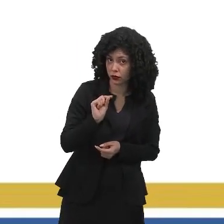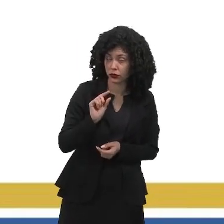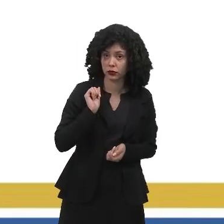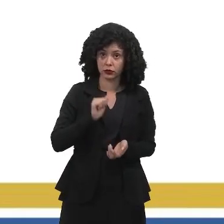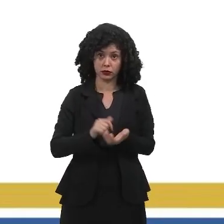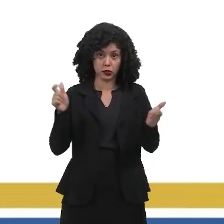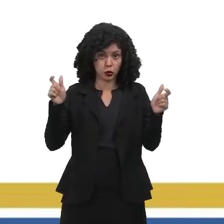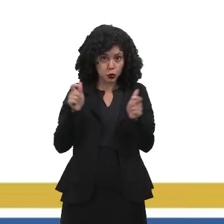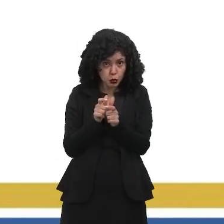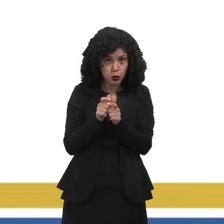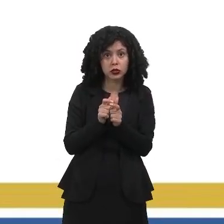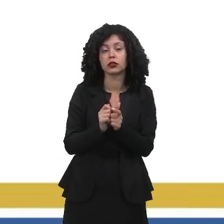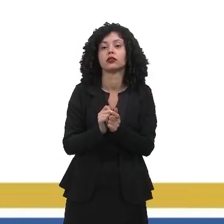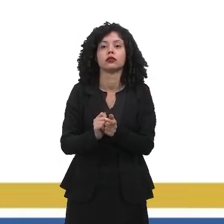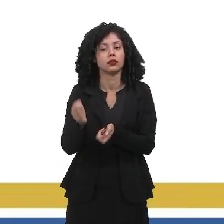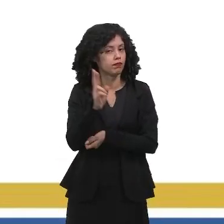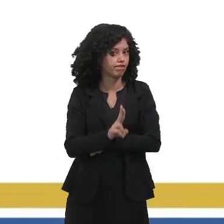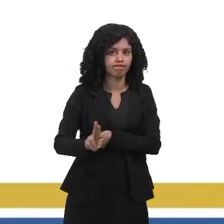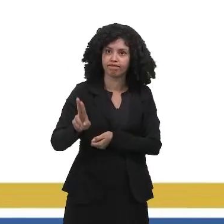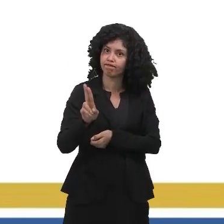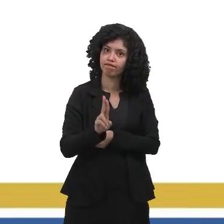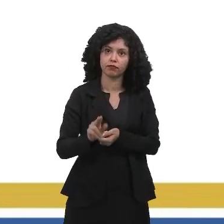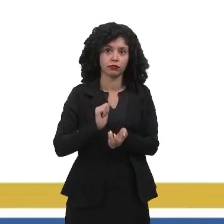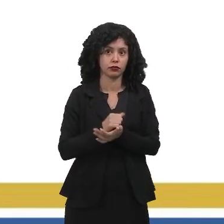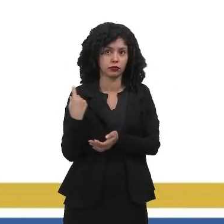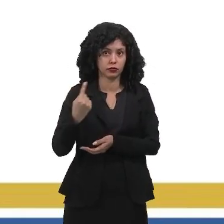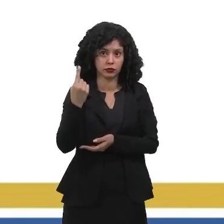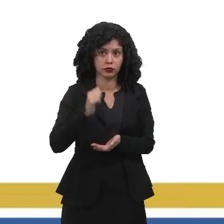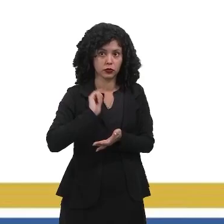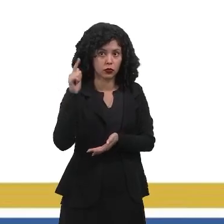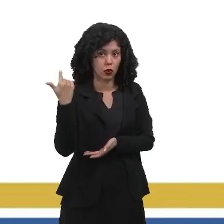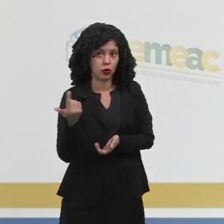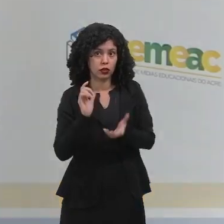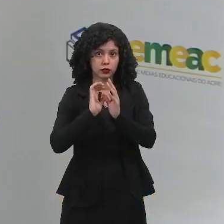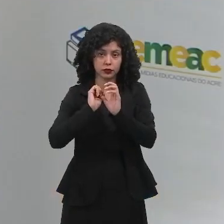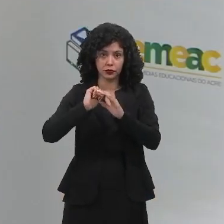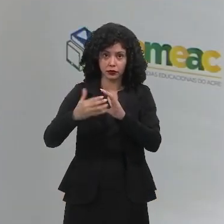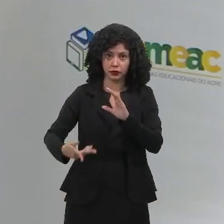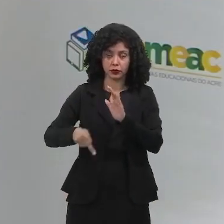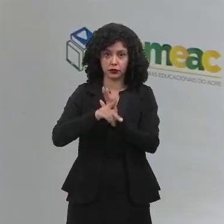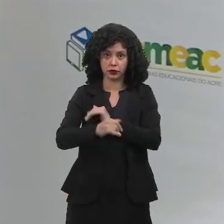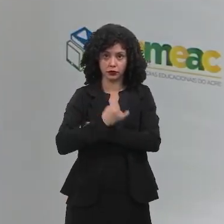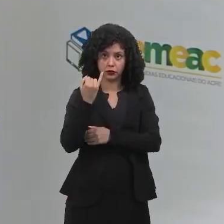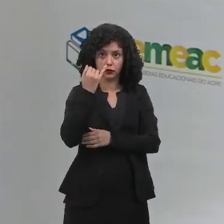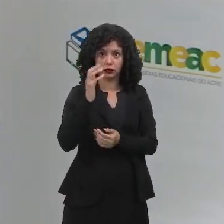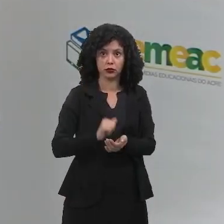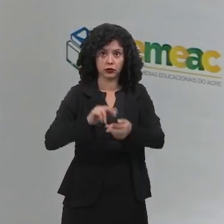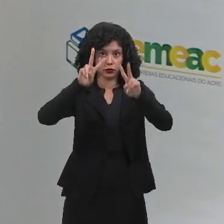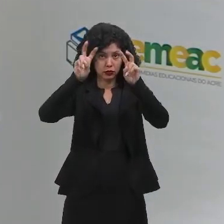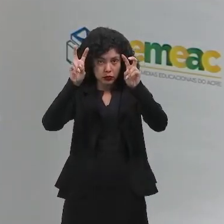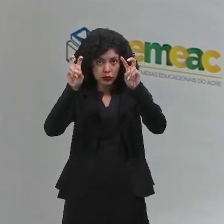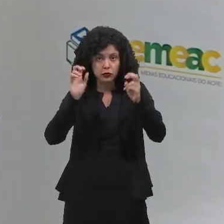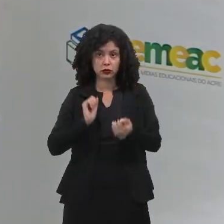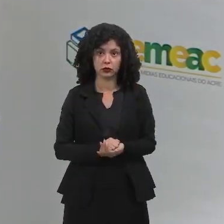ter redução, então não vou utilizar a altura. Uma outra característica também muito importante é a respeito